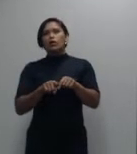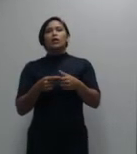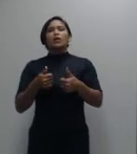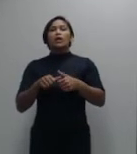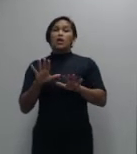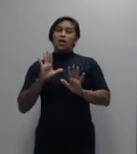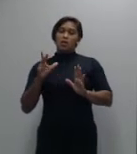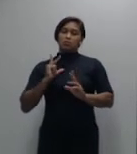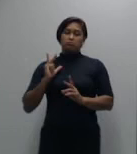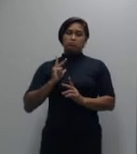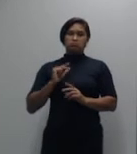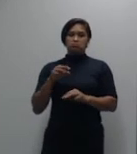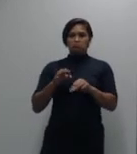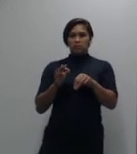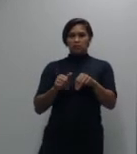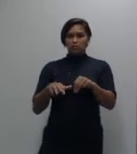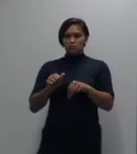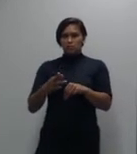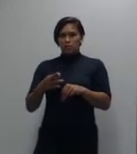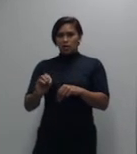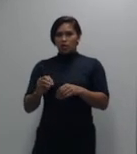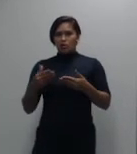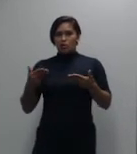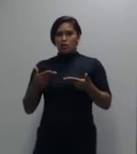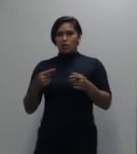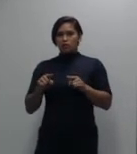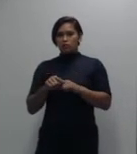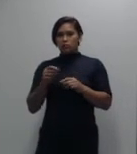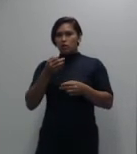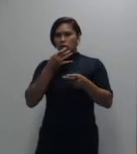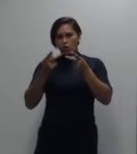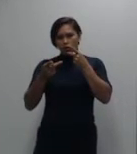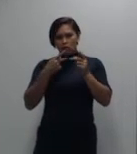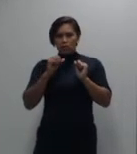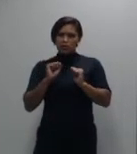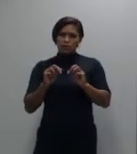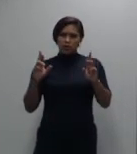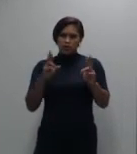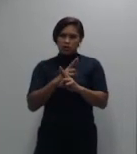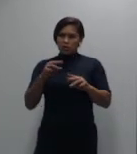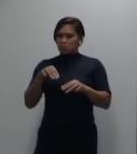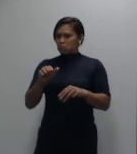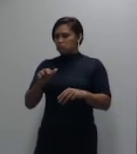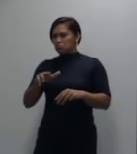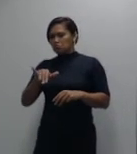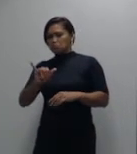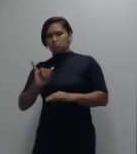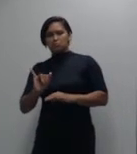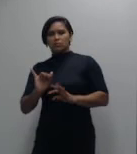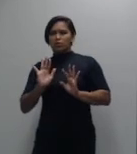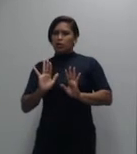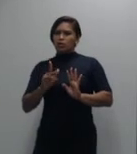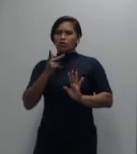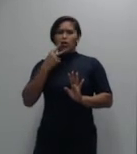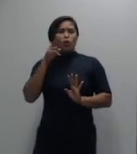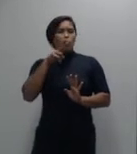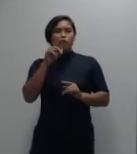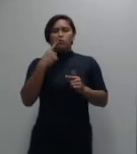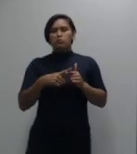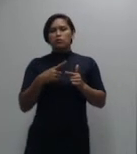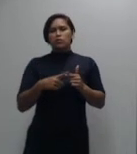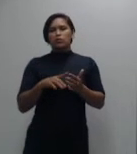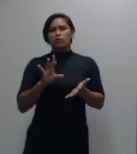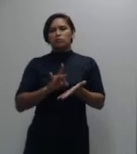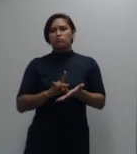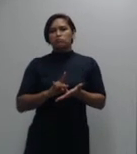particularmente Ministro Mauro Campbell e razão dos argumento igual a semente com ela só ministra Nancy eu não vejo porque na verdade